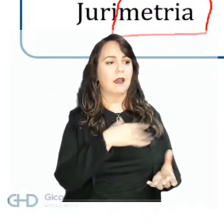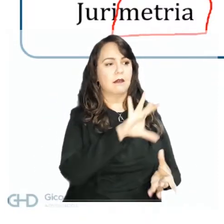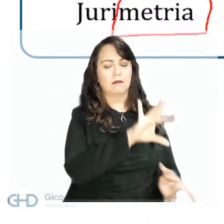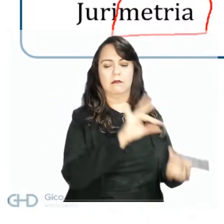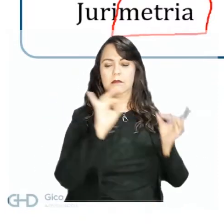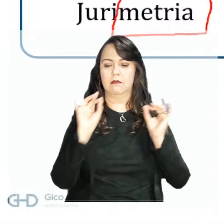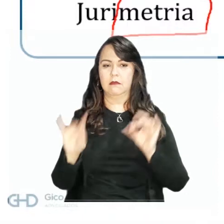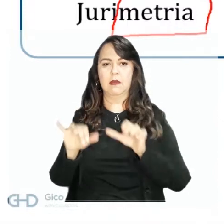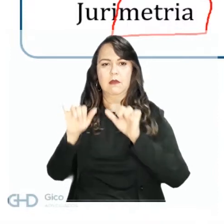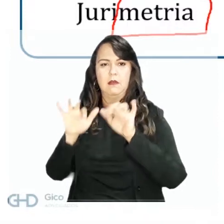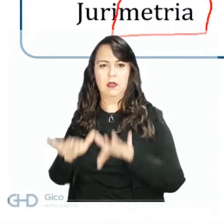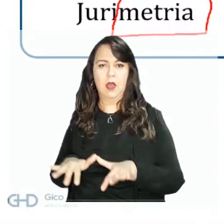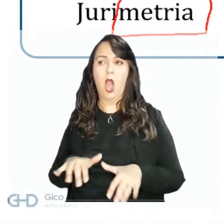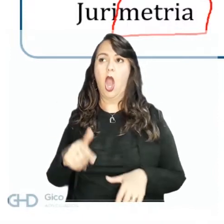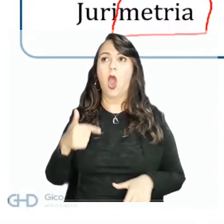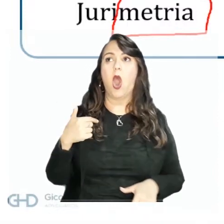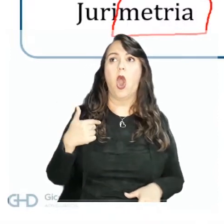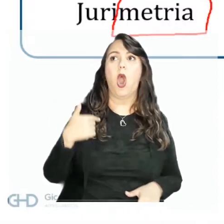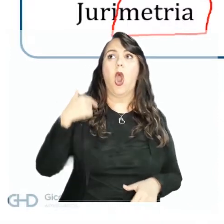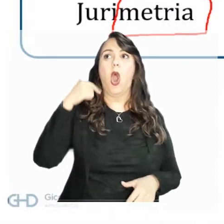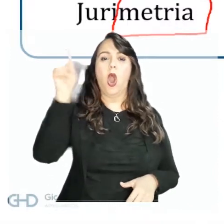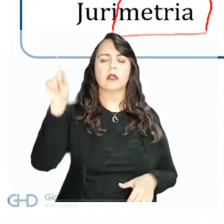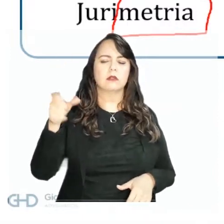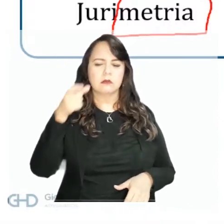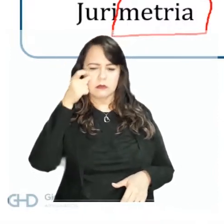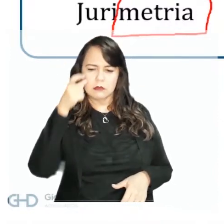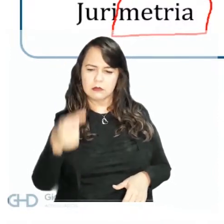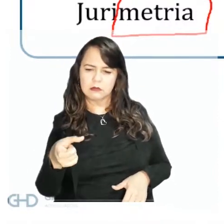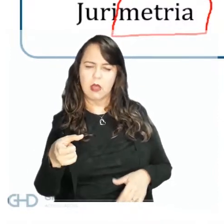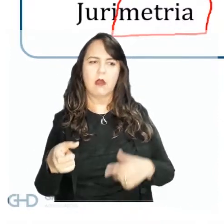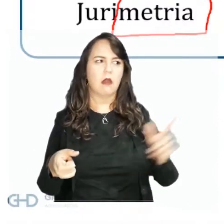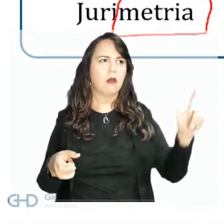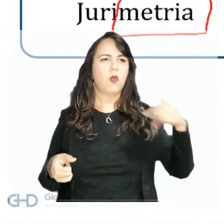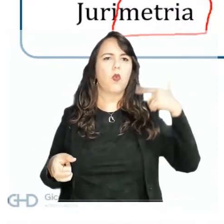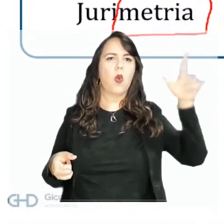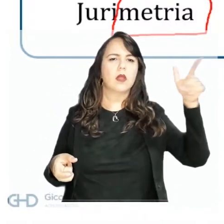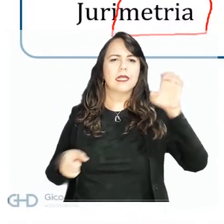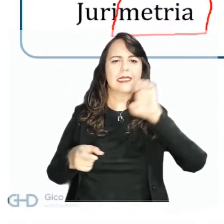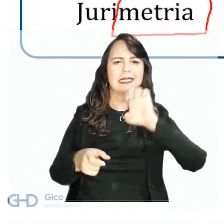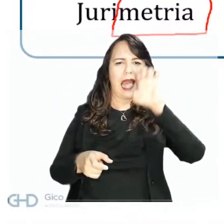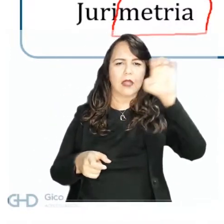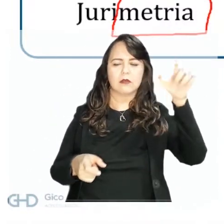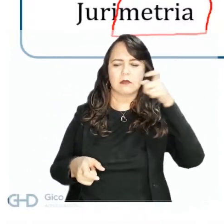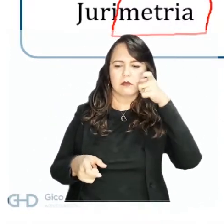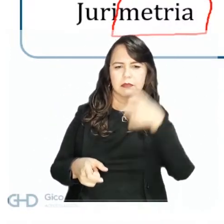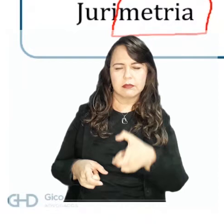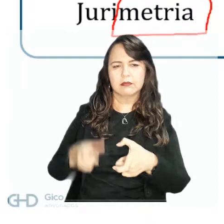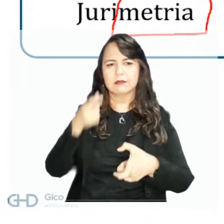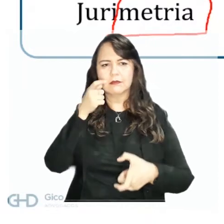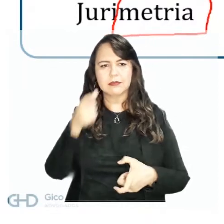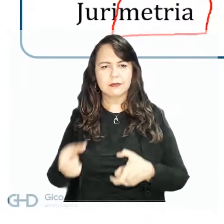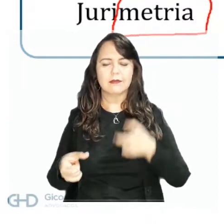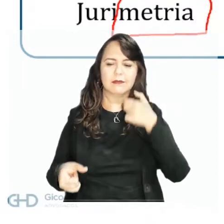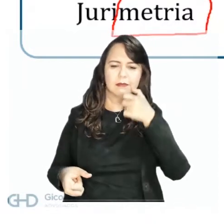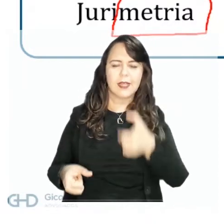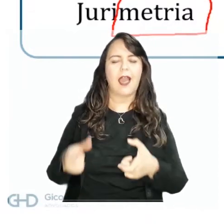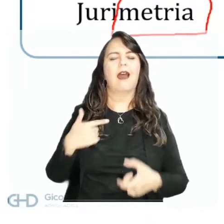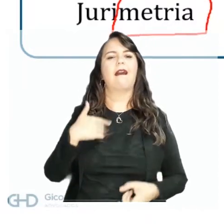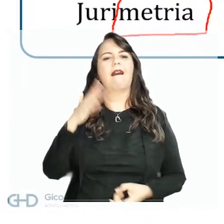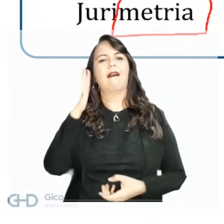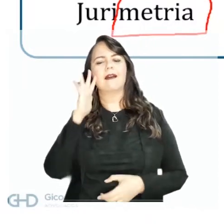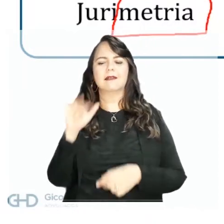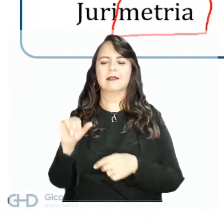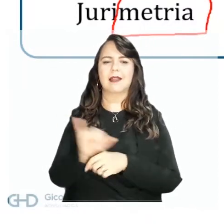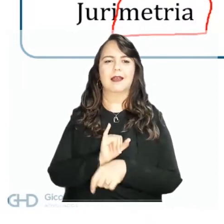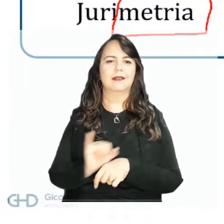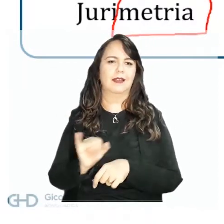nos ajudaria depois, usando análise econômica do direito e jurimetria, a bolar soluções mais inteligentes